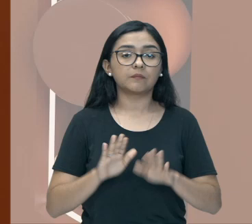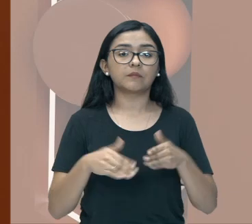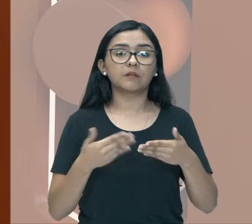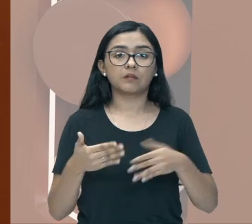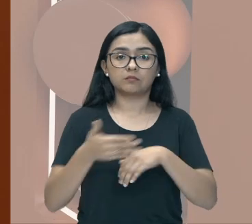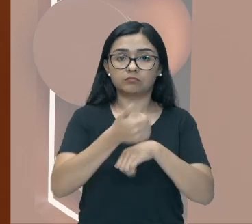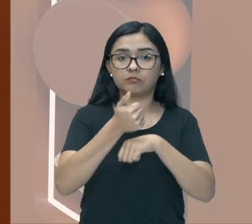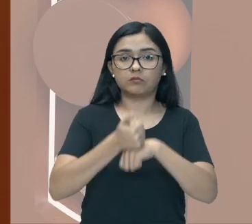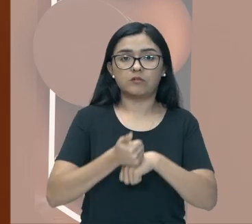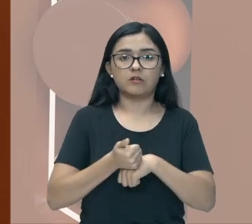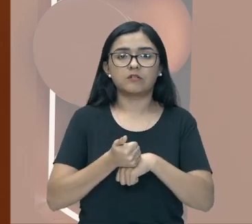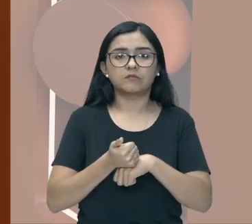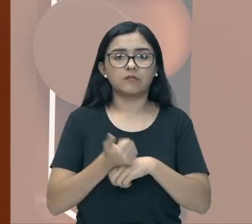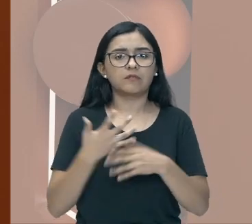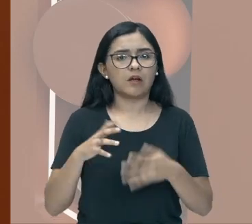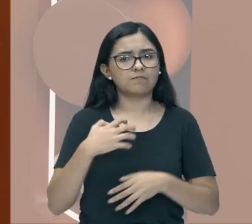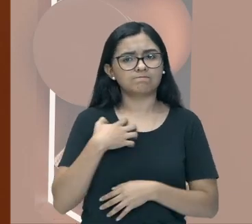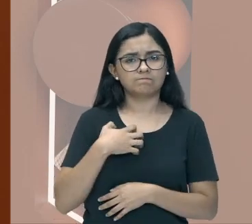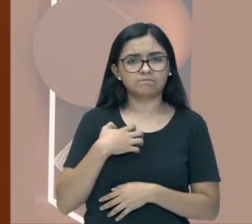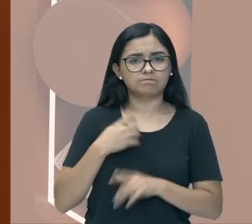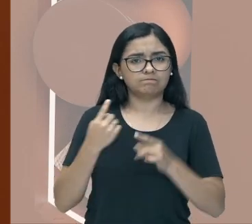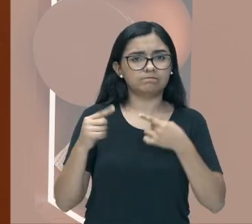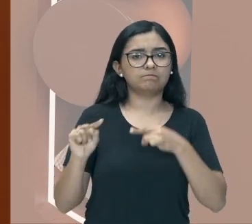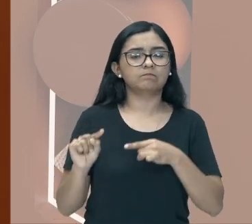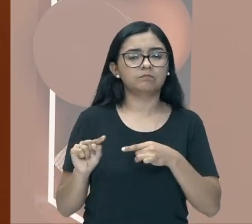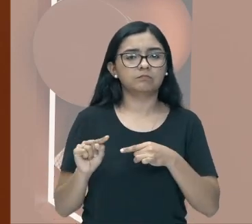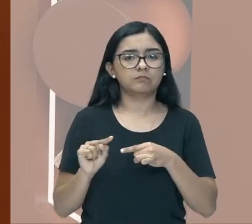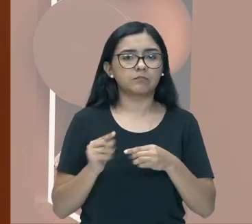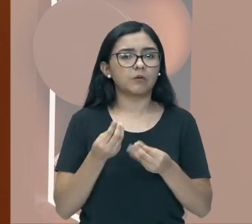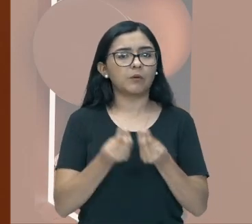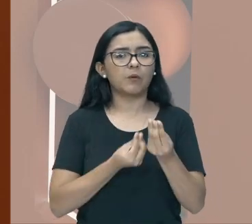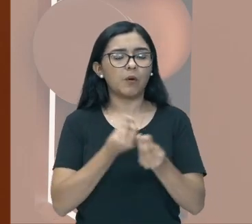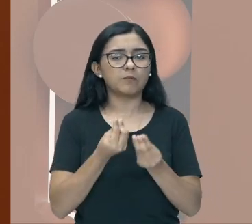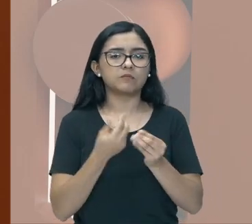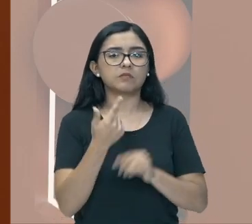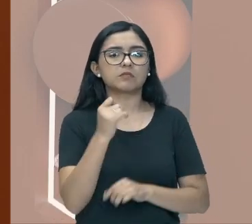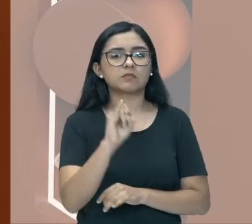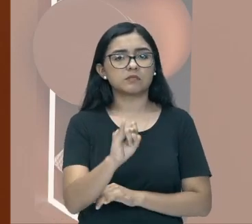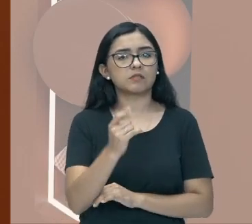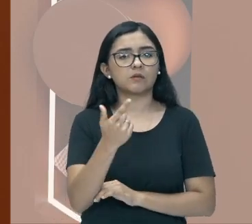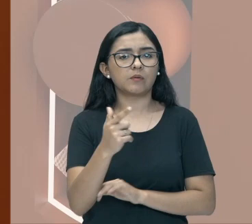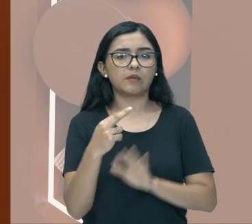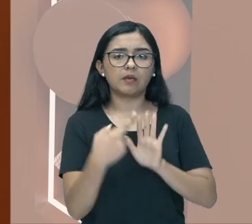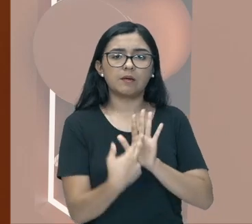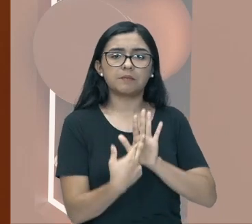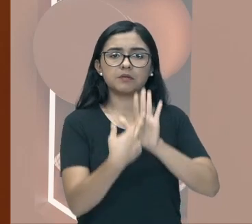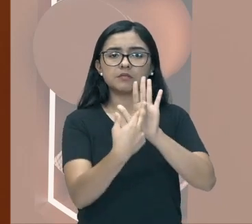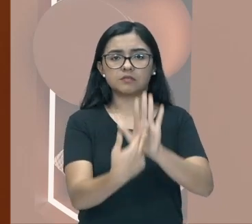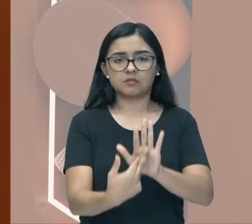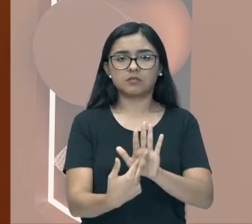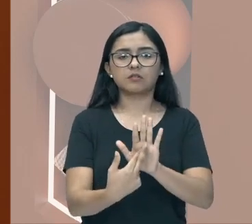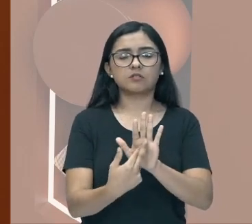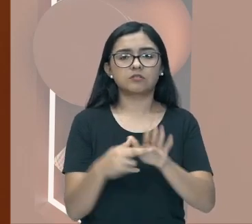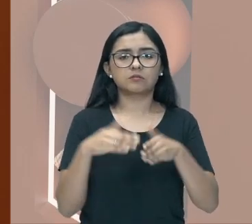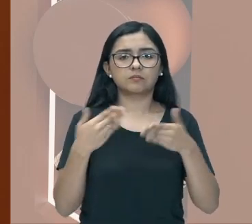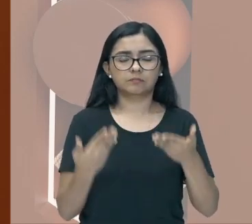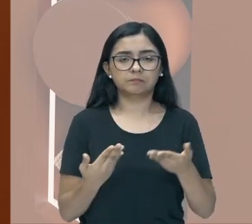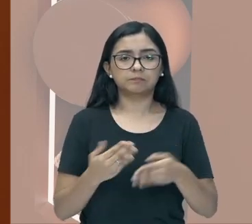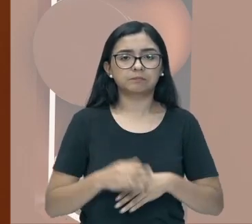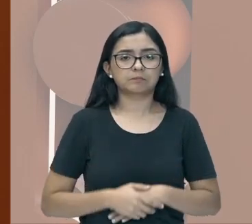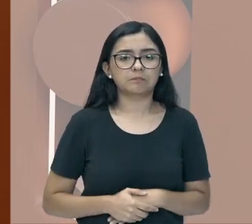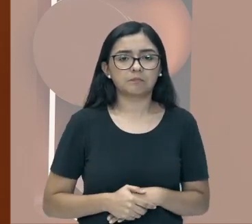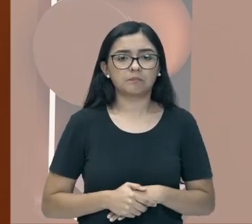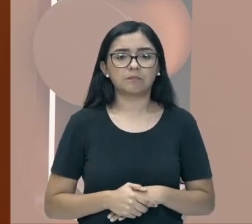se revoltar. Como que eles podem ser taxados se eles não têm representantes no parlamento para defendê-los? Claro